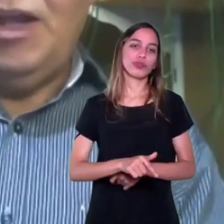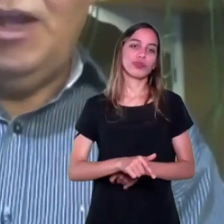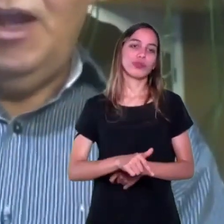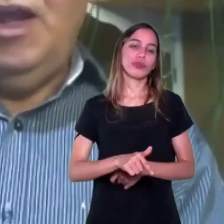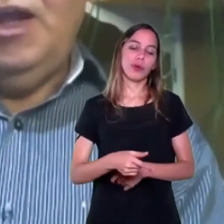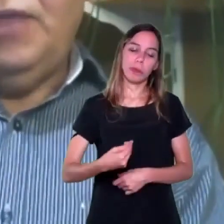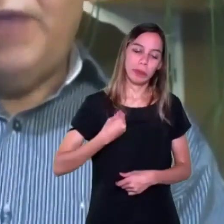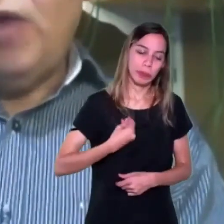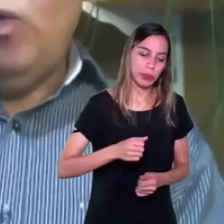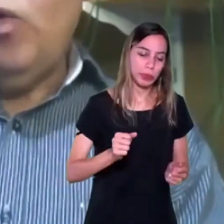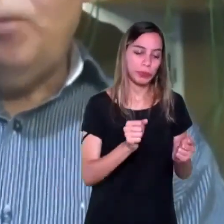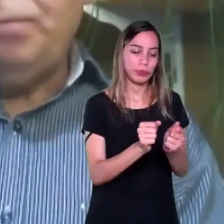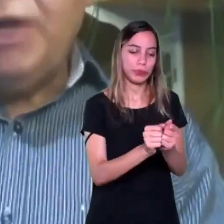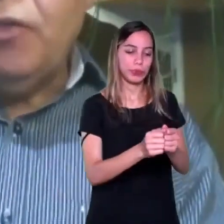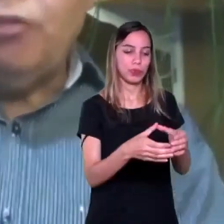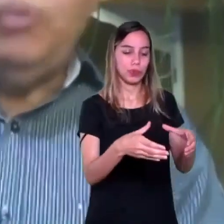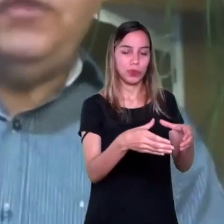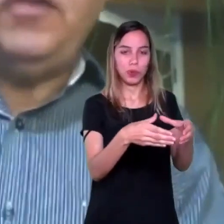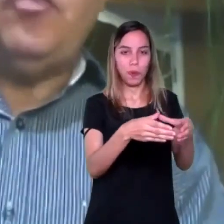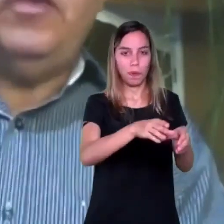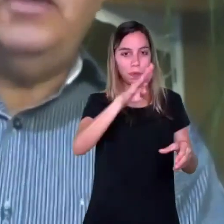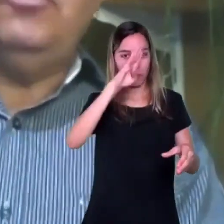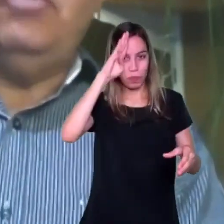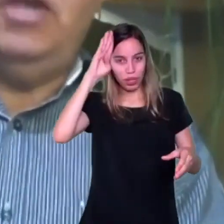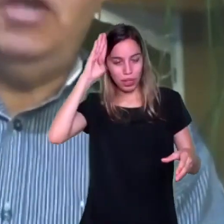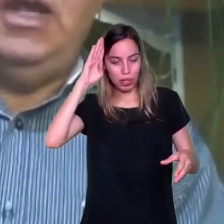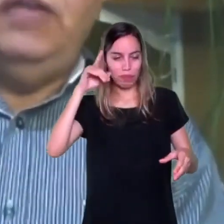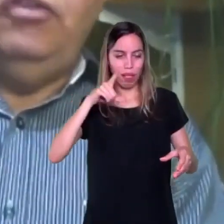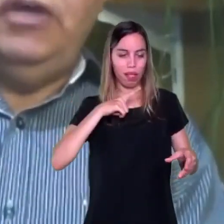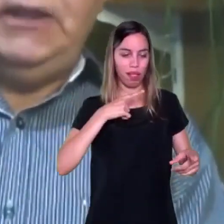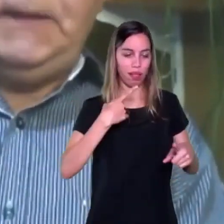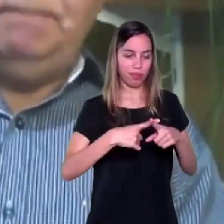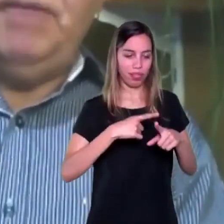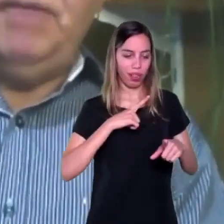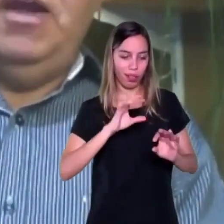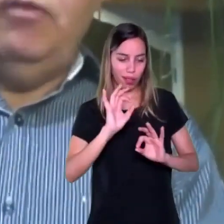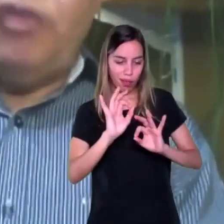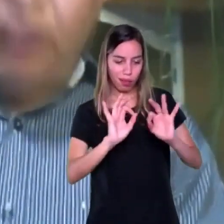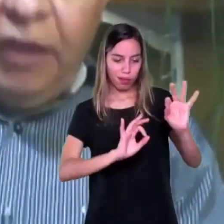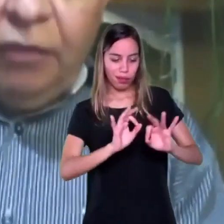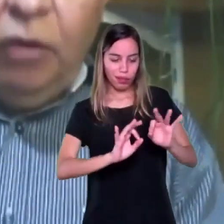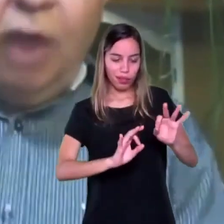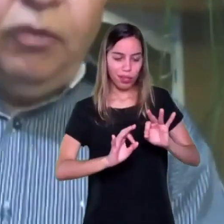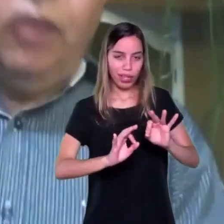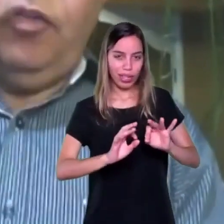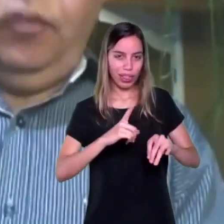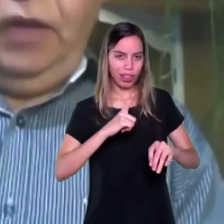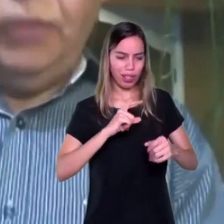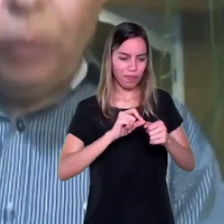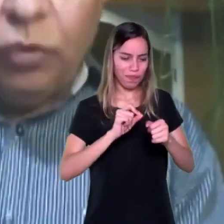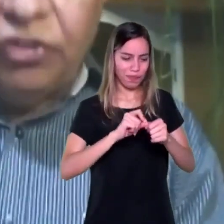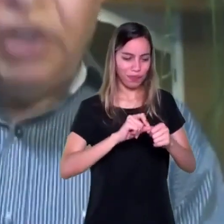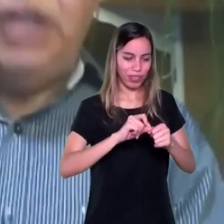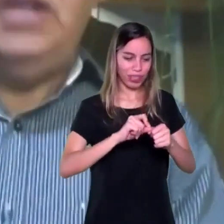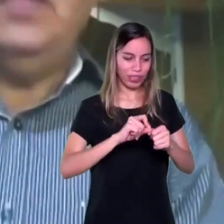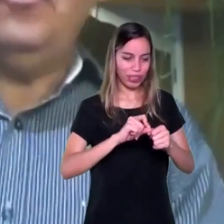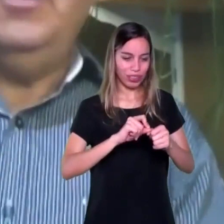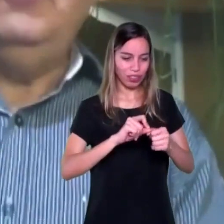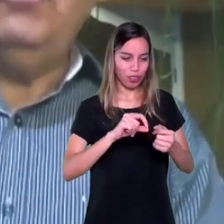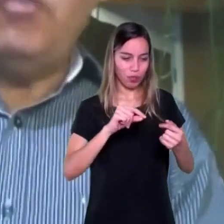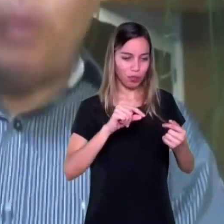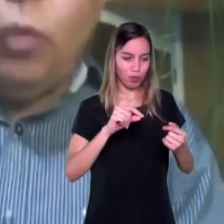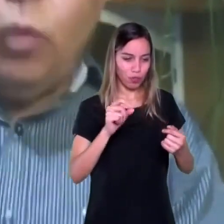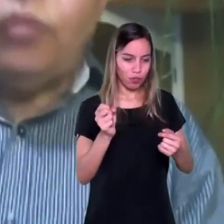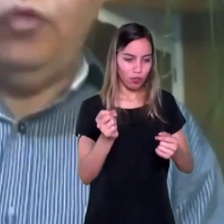turma lá, que está com planos muito interessantes de fazer novas antologias,